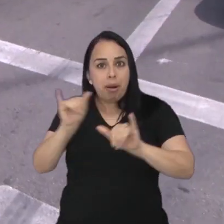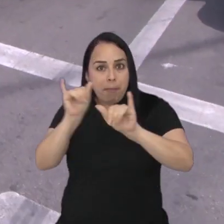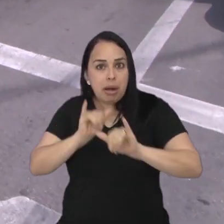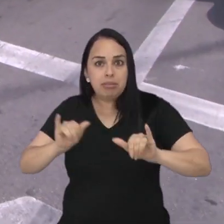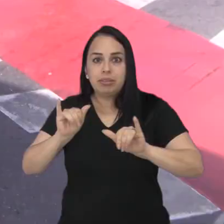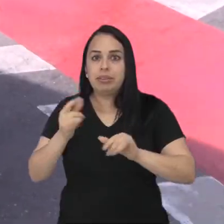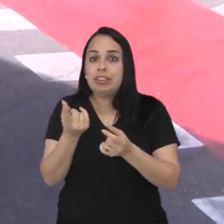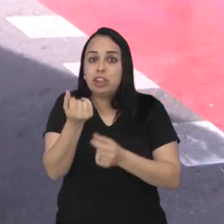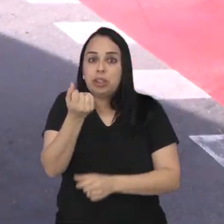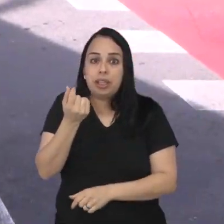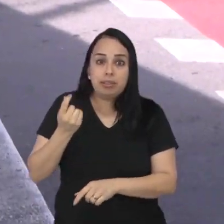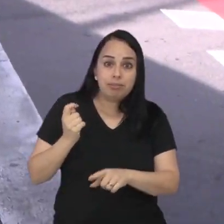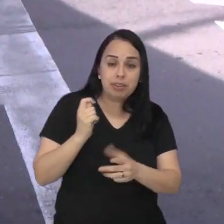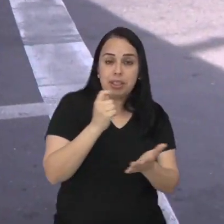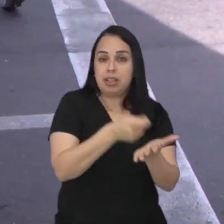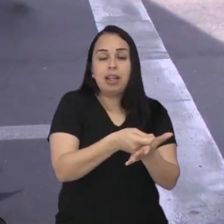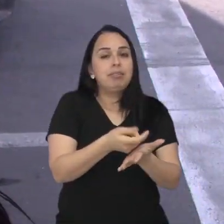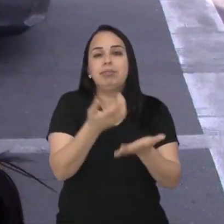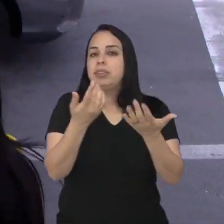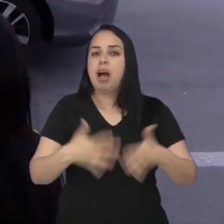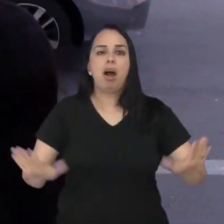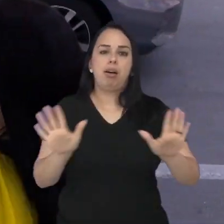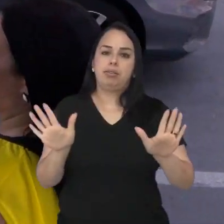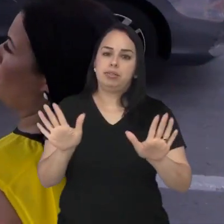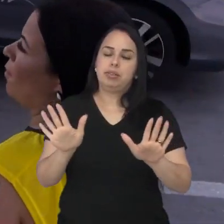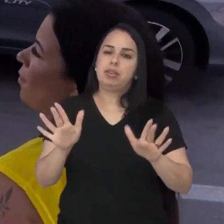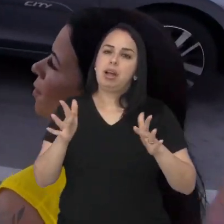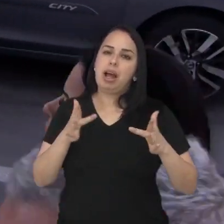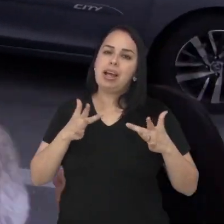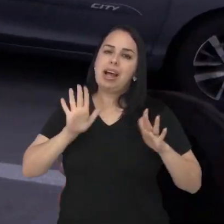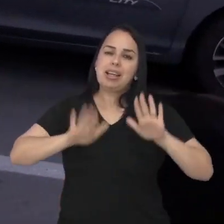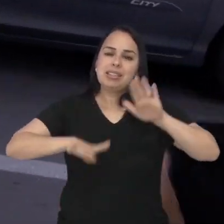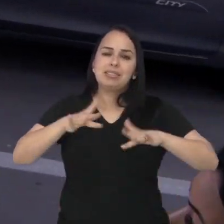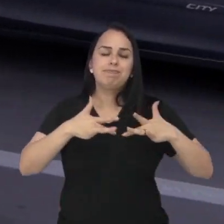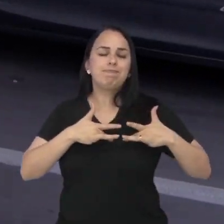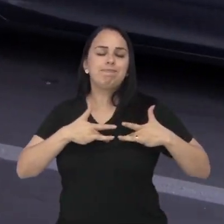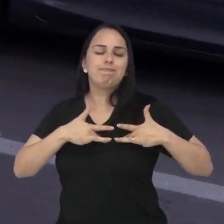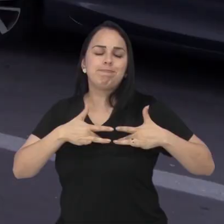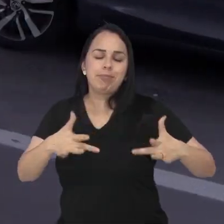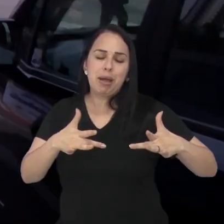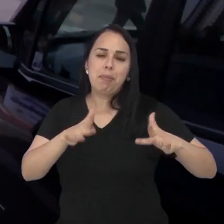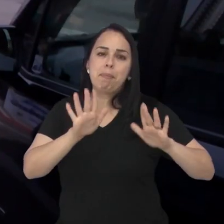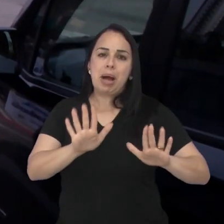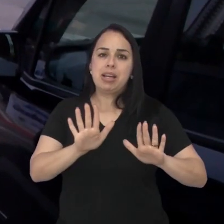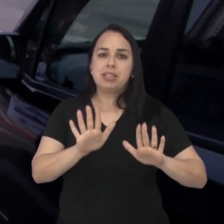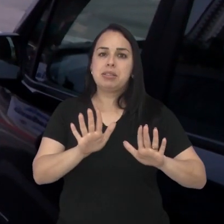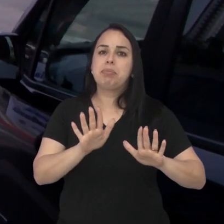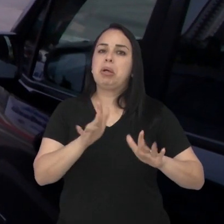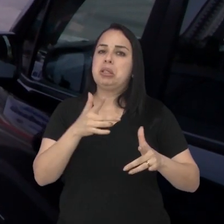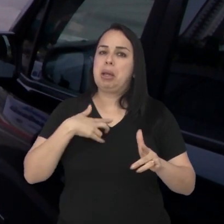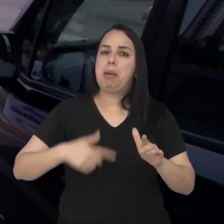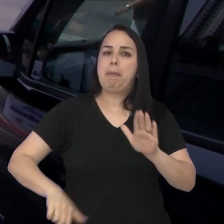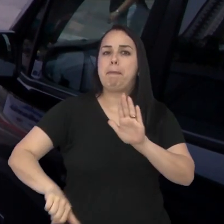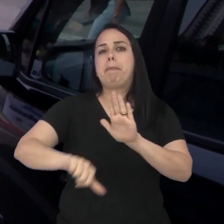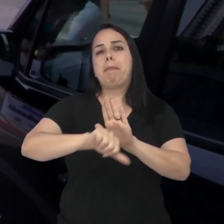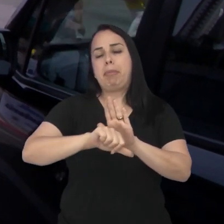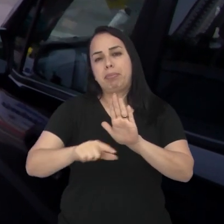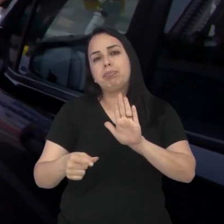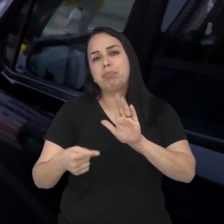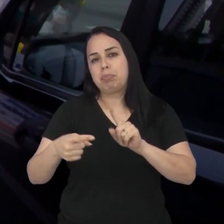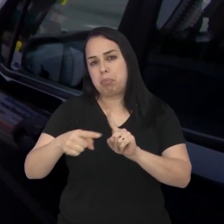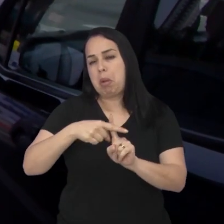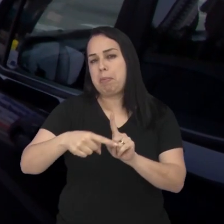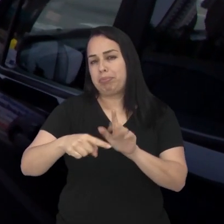conscientizar a população a não dar esmolas a pessoas em situação de rua. Um ato de caridade, mas que pode